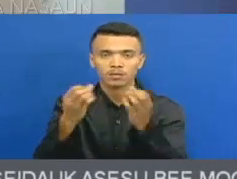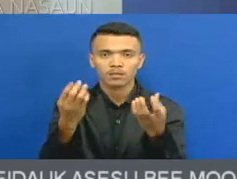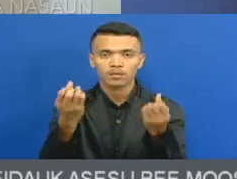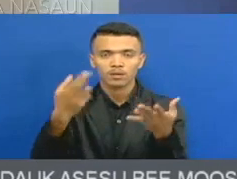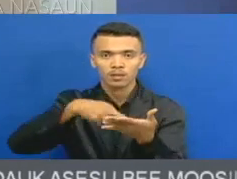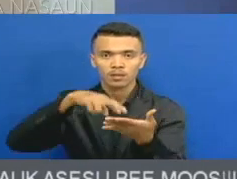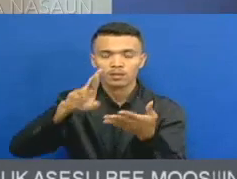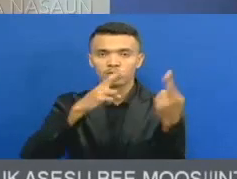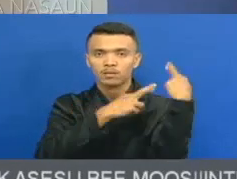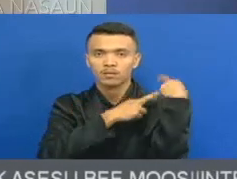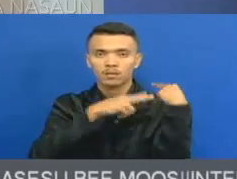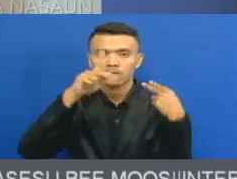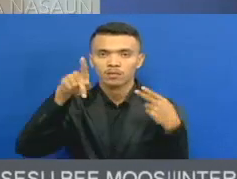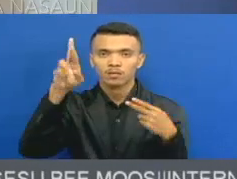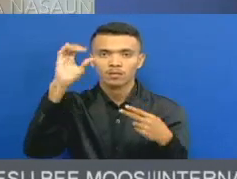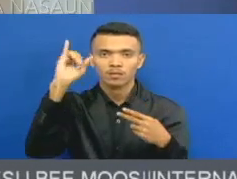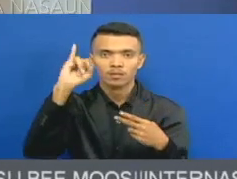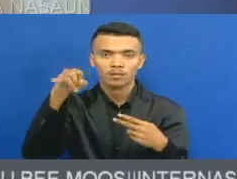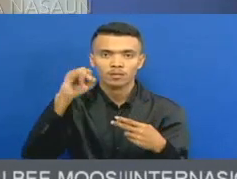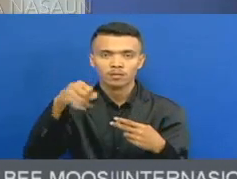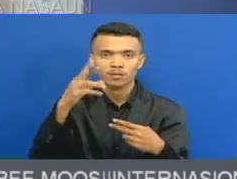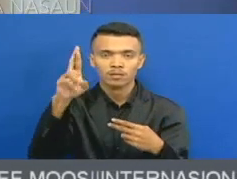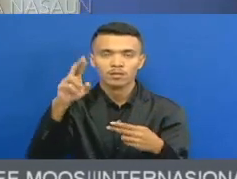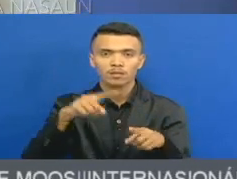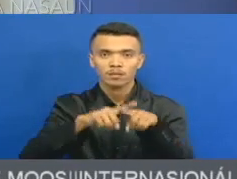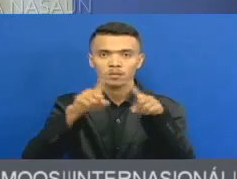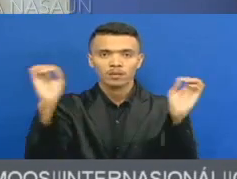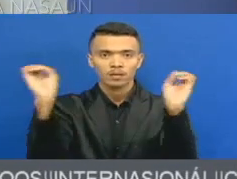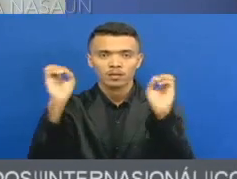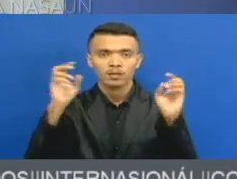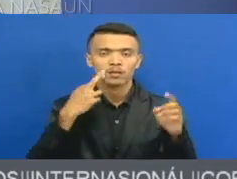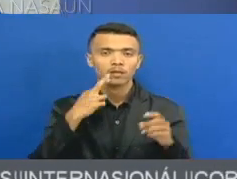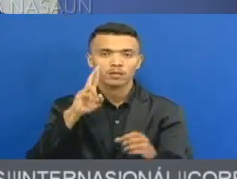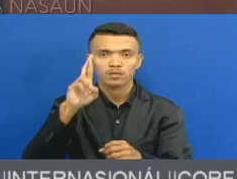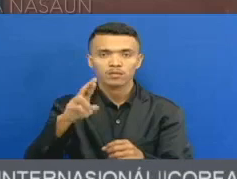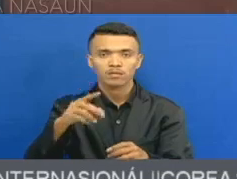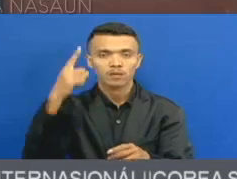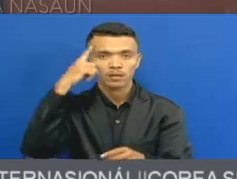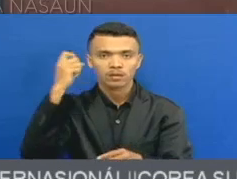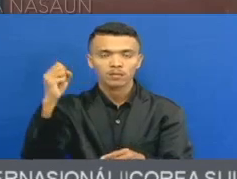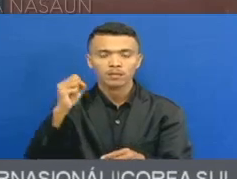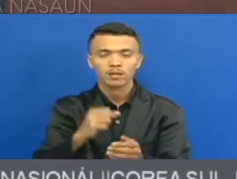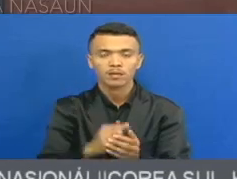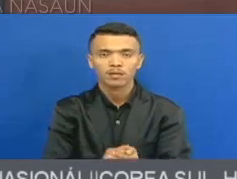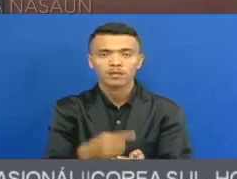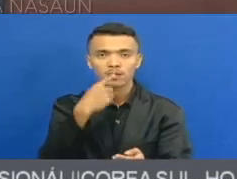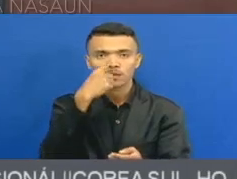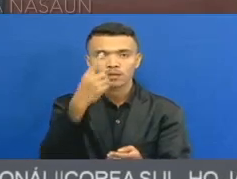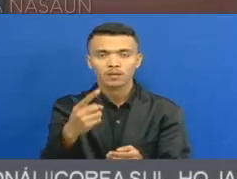mandato, Procurador-Geral República José Ximenes Maibela resolve. Também de Inocêncio de Jesus Xavier